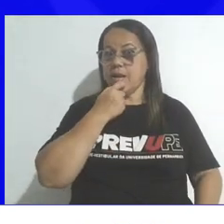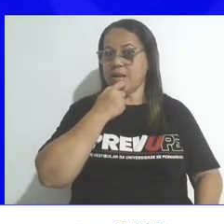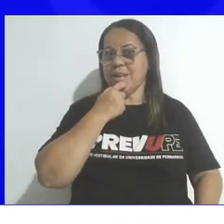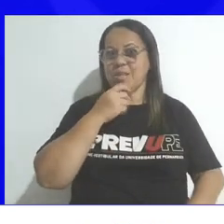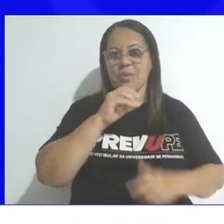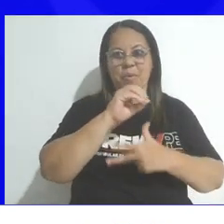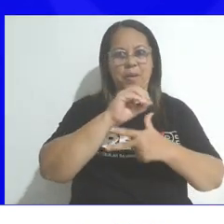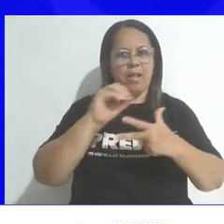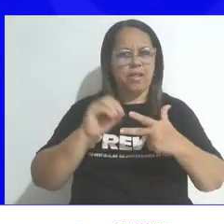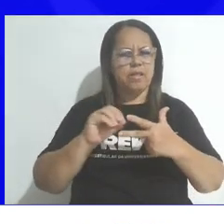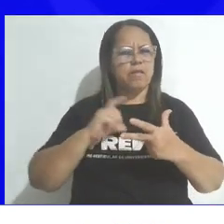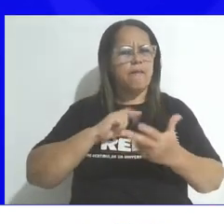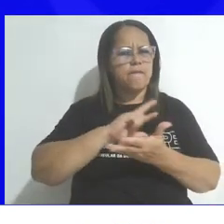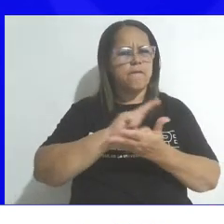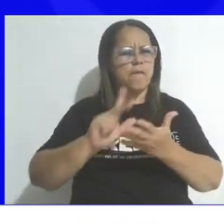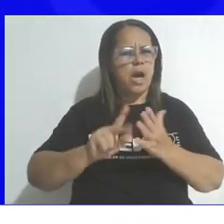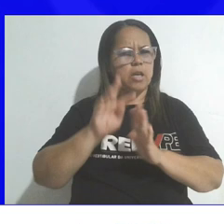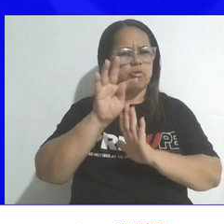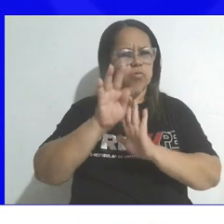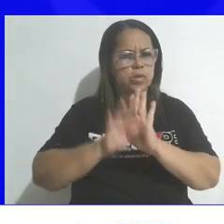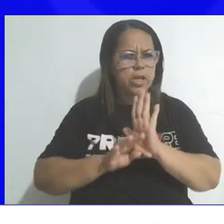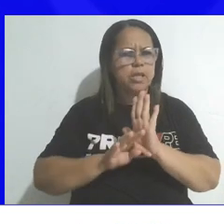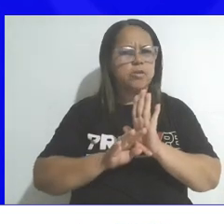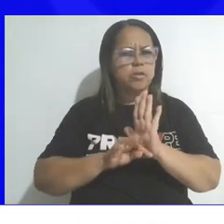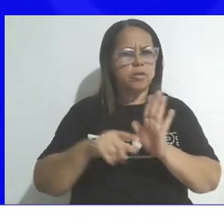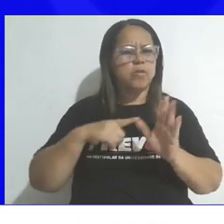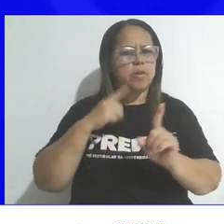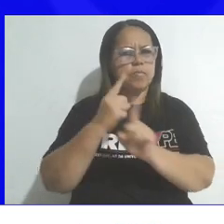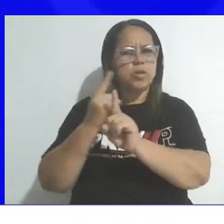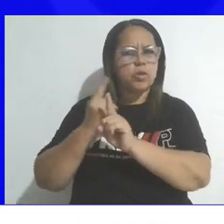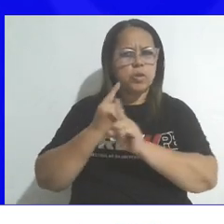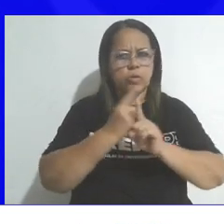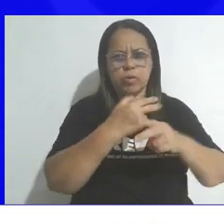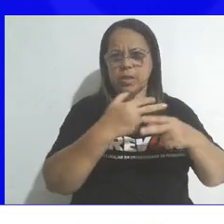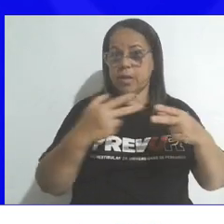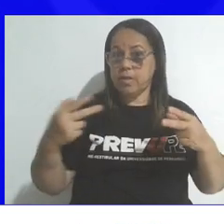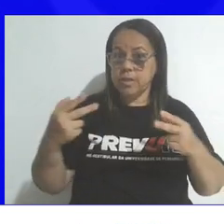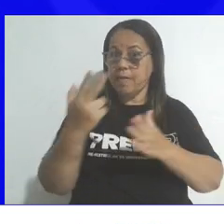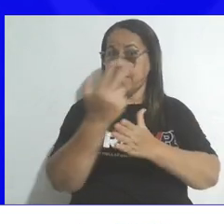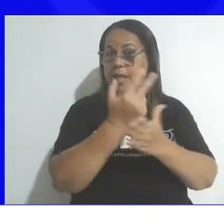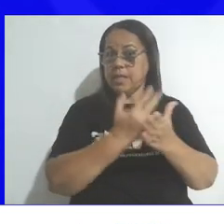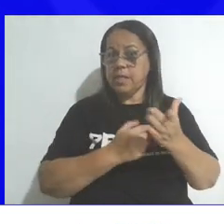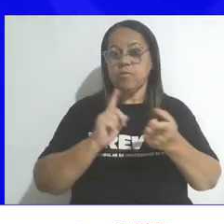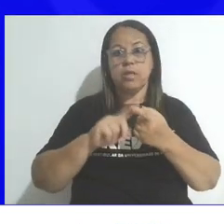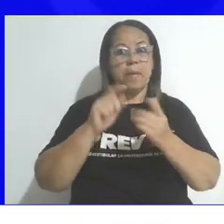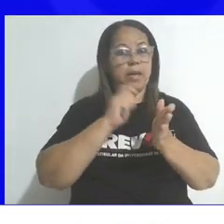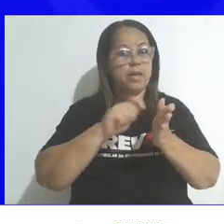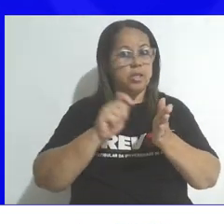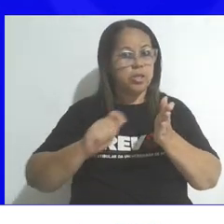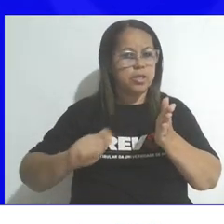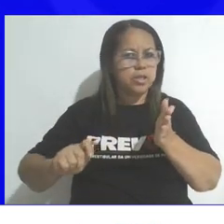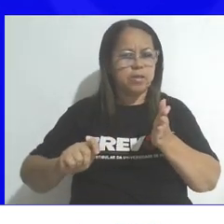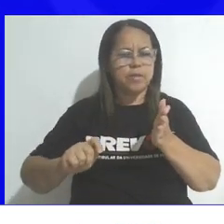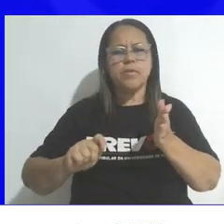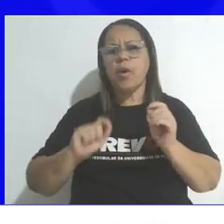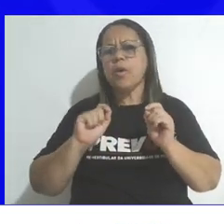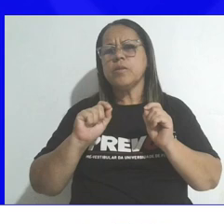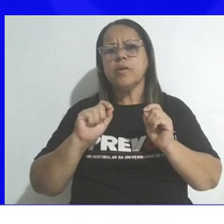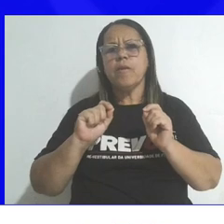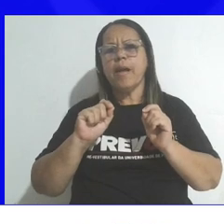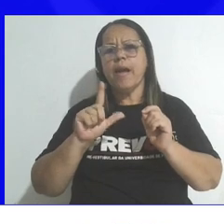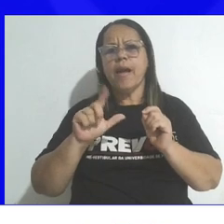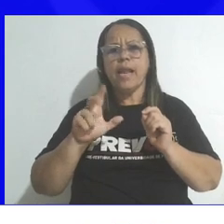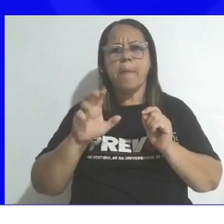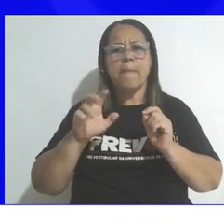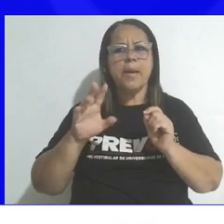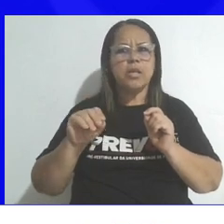do Enem tem muitos textos e entre esses textos a gente vai encontrar elementos verbais e não verbais. Elementos verbais são aqueles que têm lá a